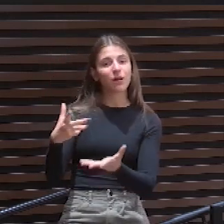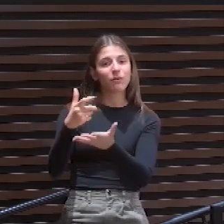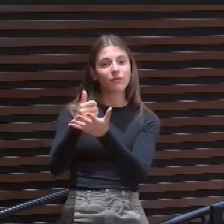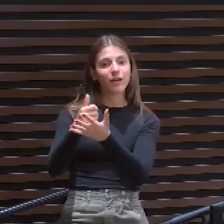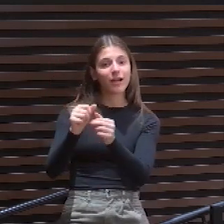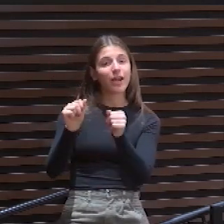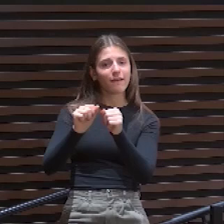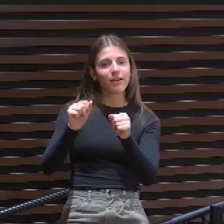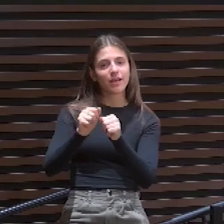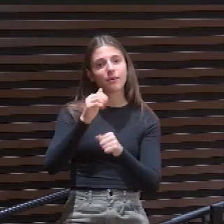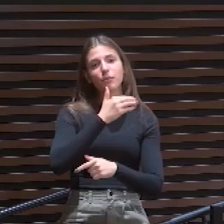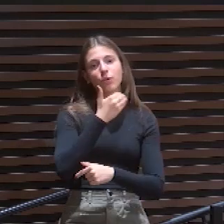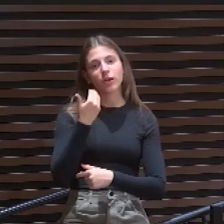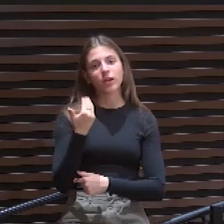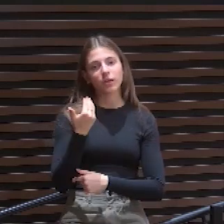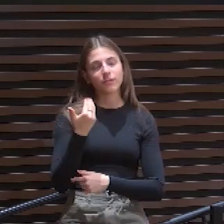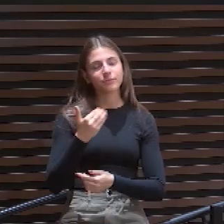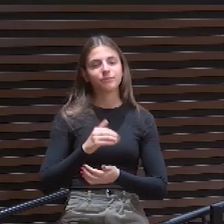fazer perecer.